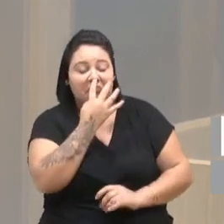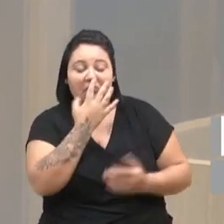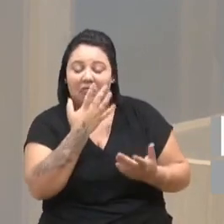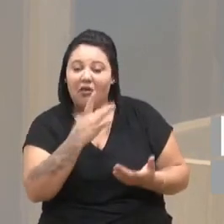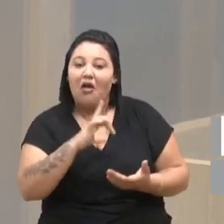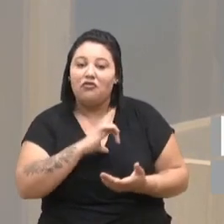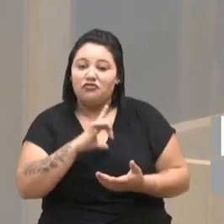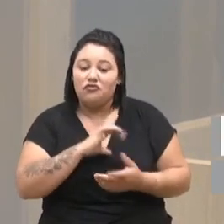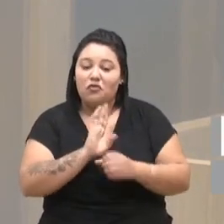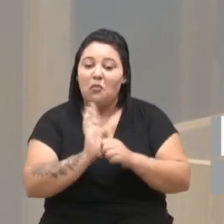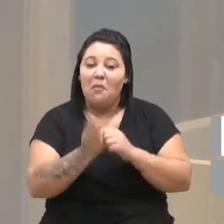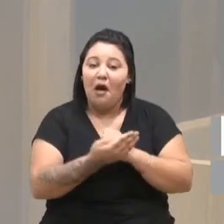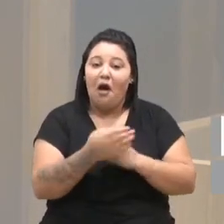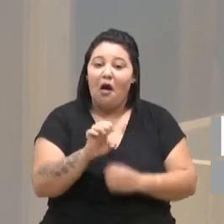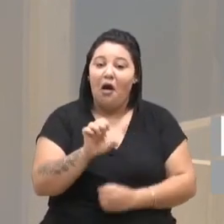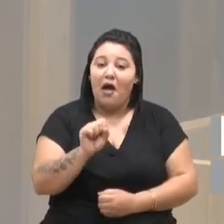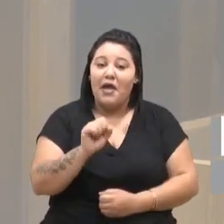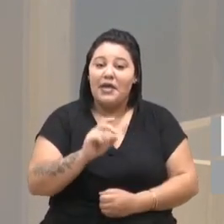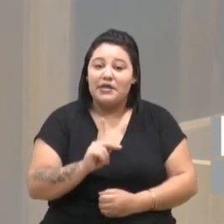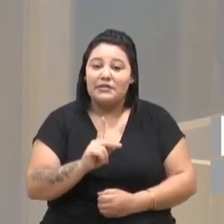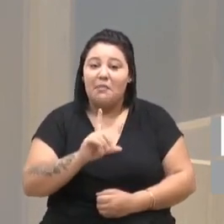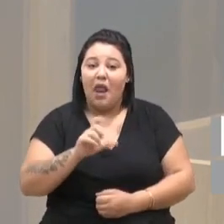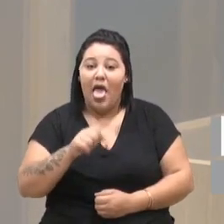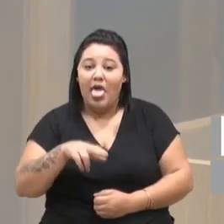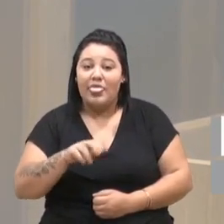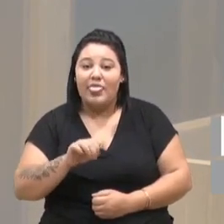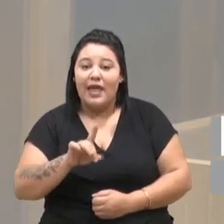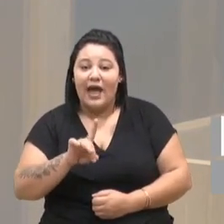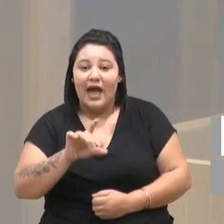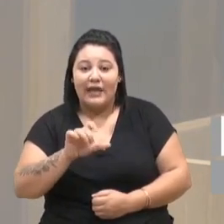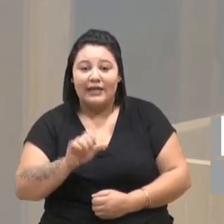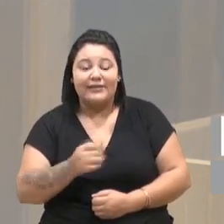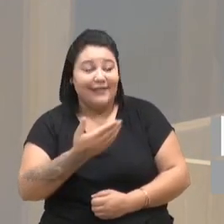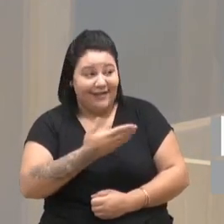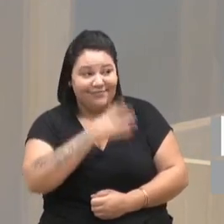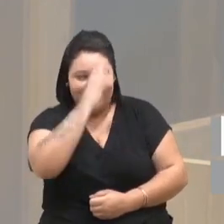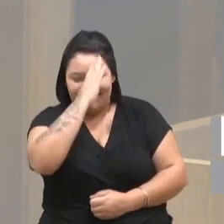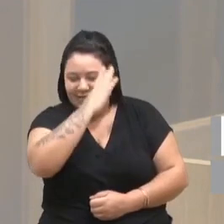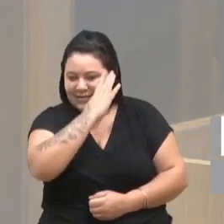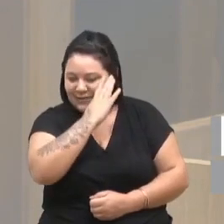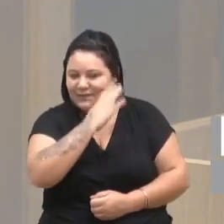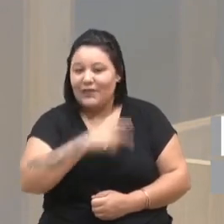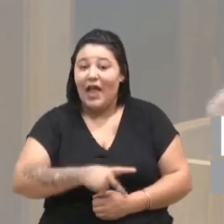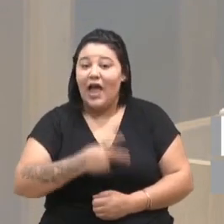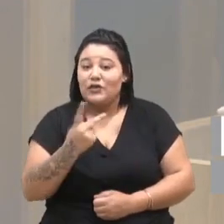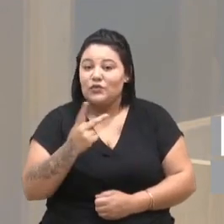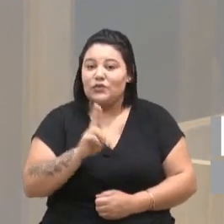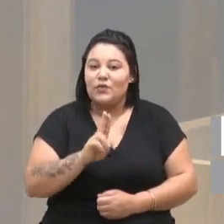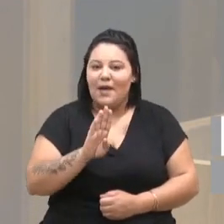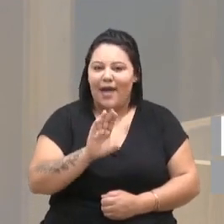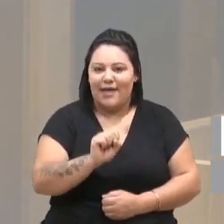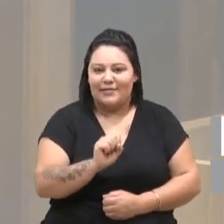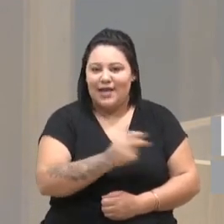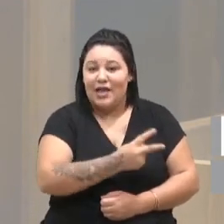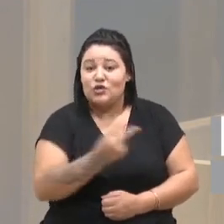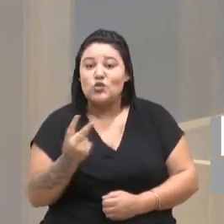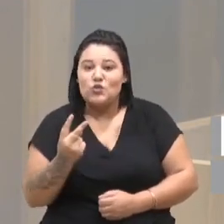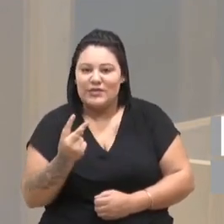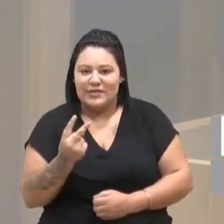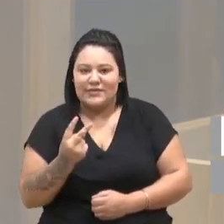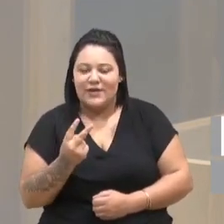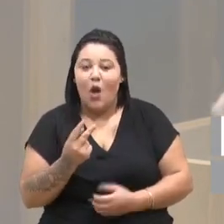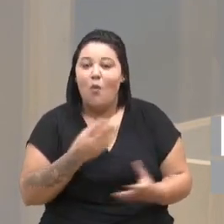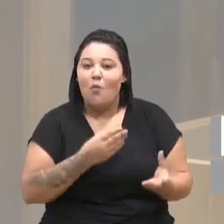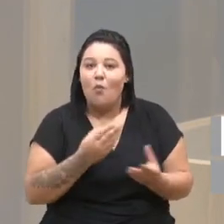Estive no Esplanada também, vereador Bressan. As duas UBS do Mariane e do Esplanada são